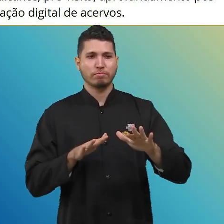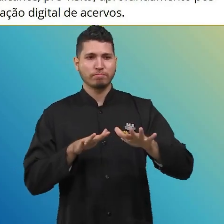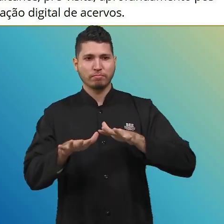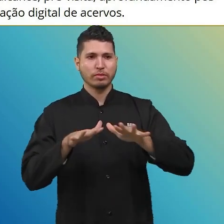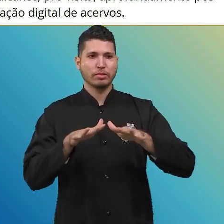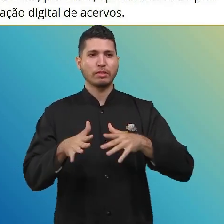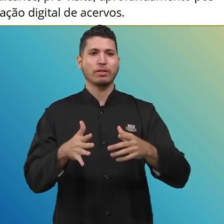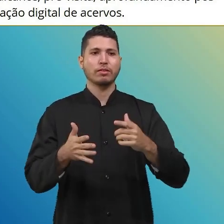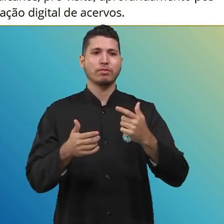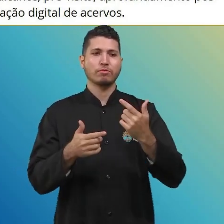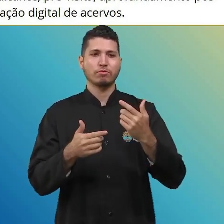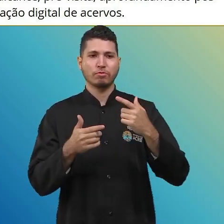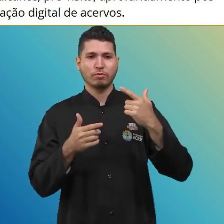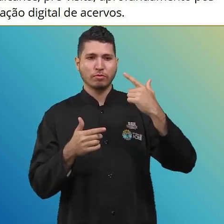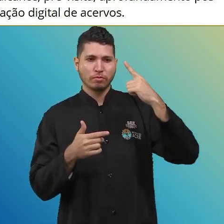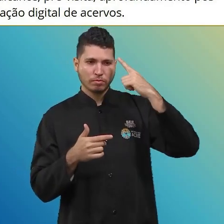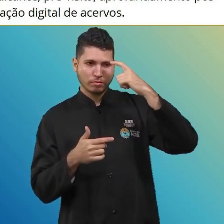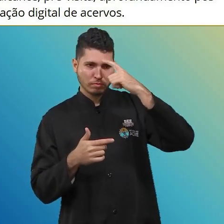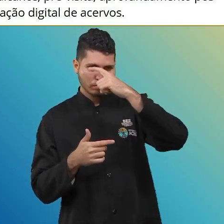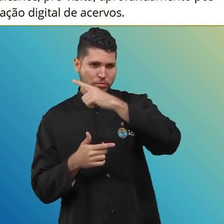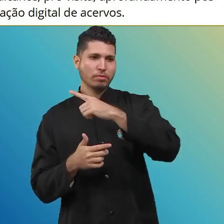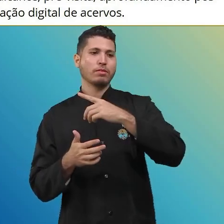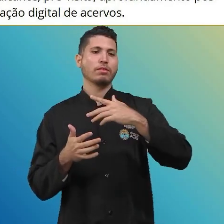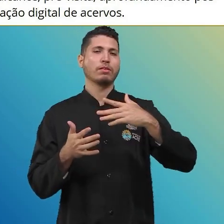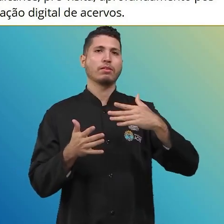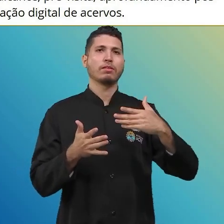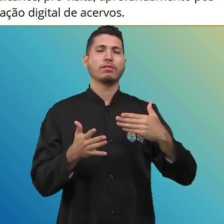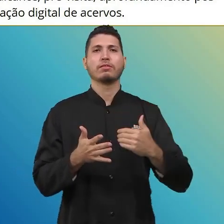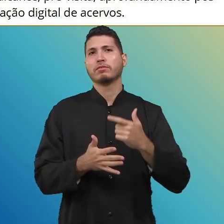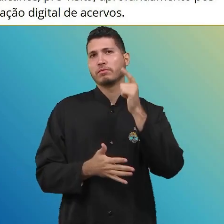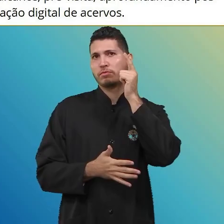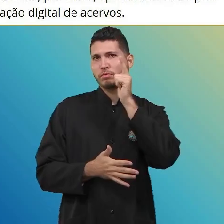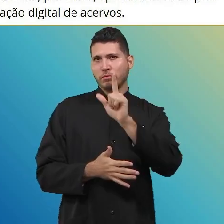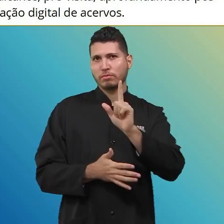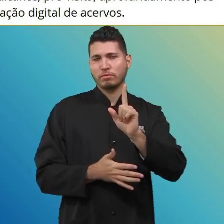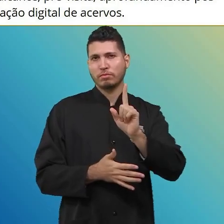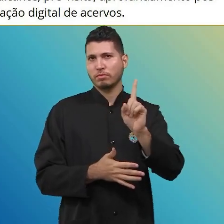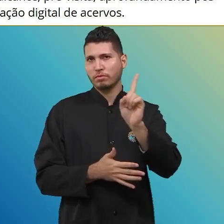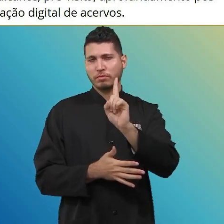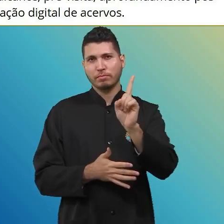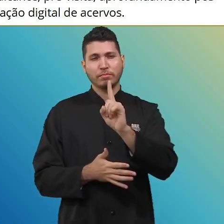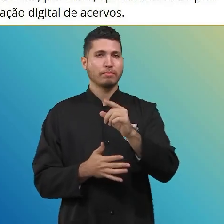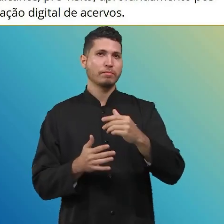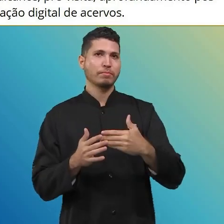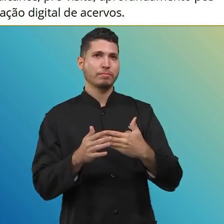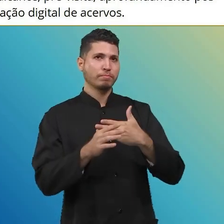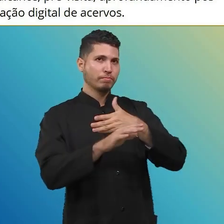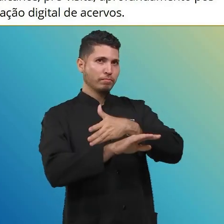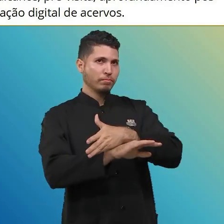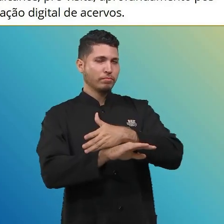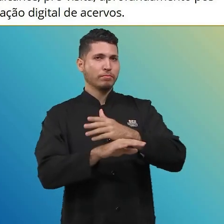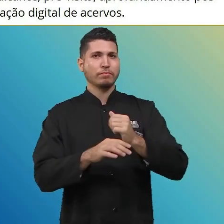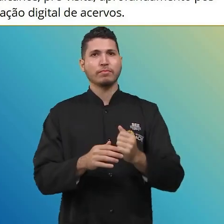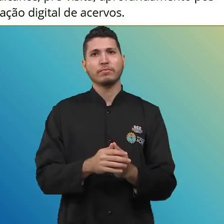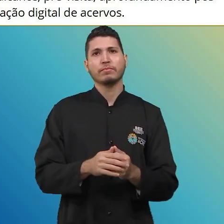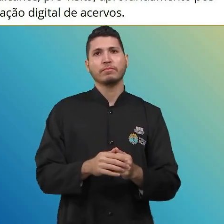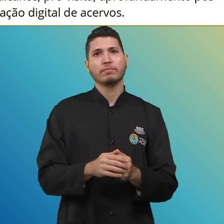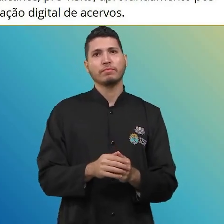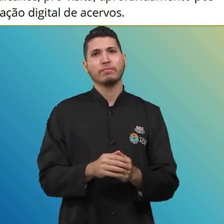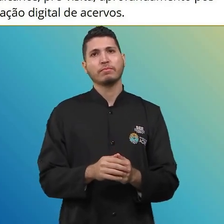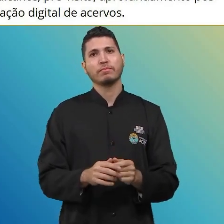locomoção, não consegue visitar todos os ambientes. Já no museu virtual, esse acesso ele